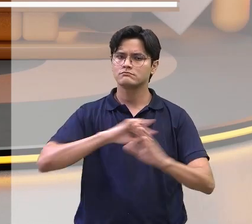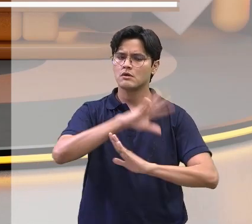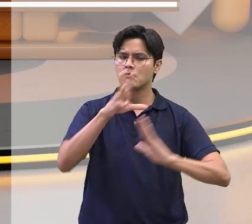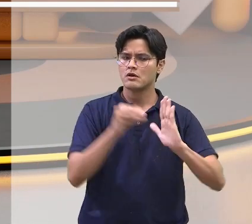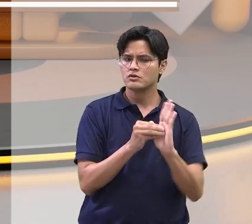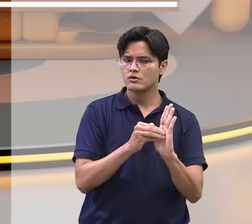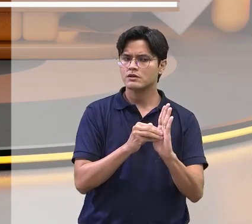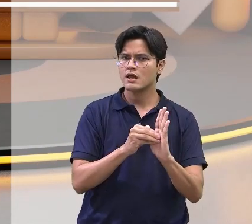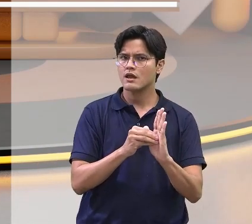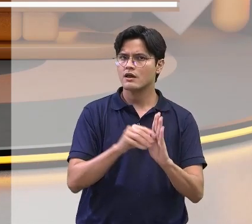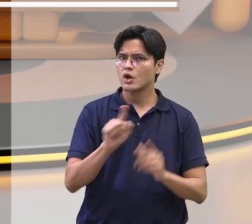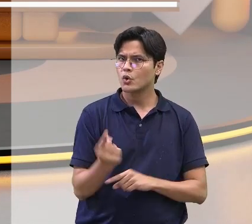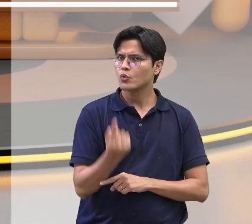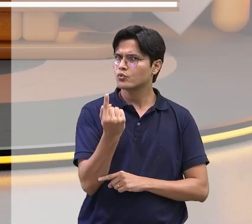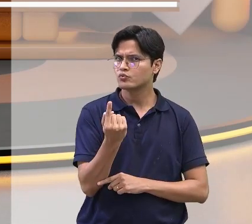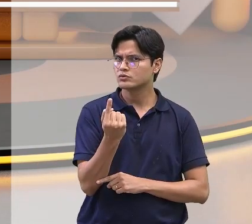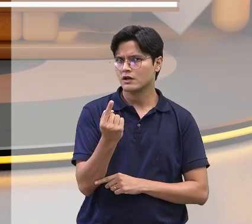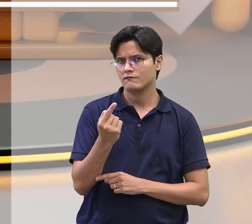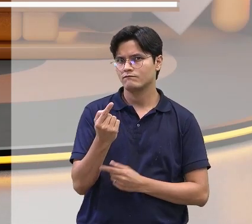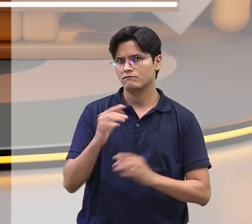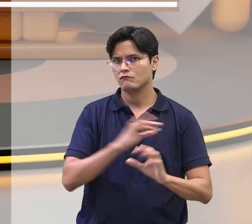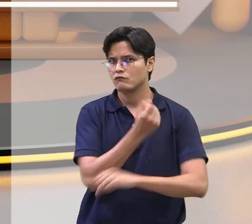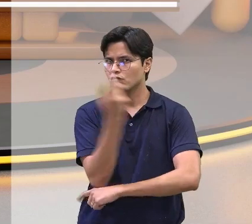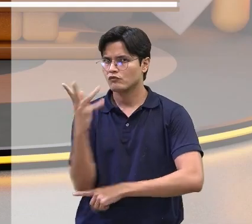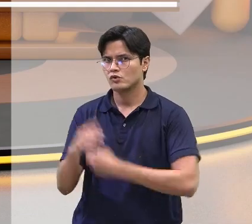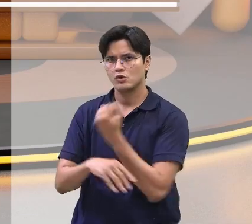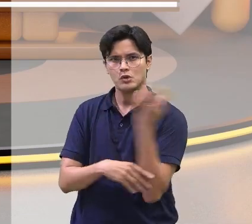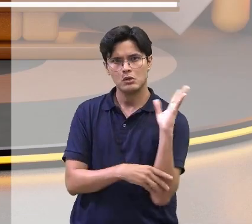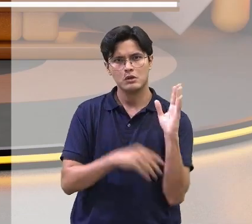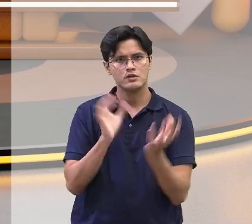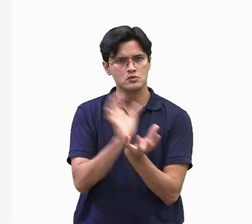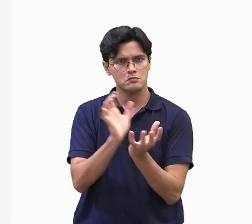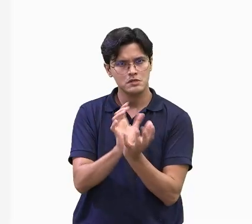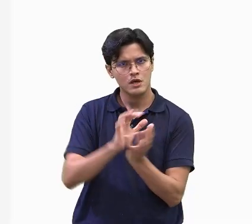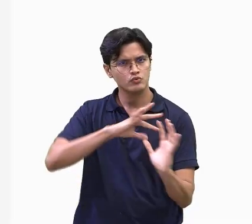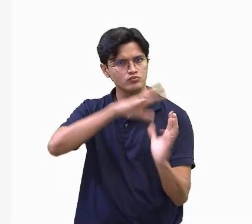tropical do mundo. A gente pode falar também do povo